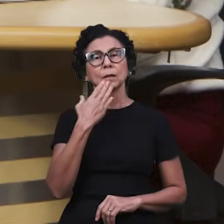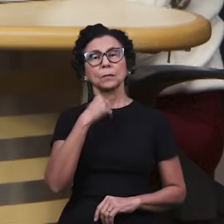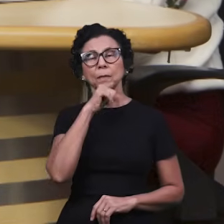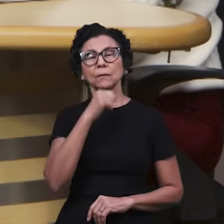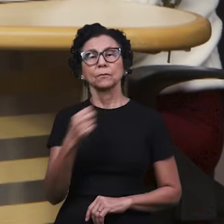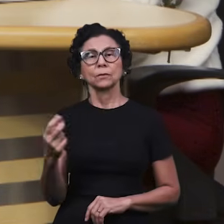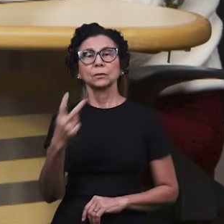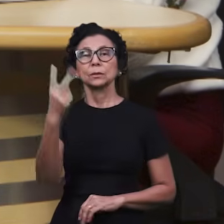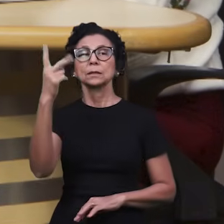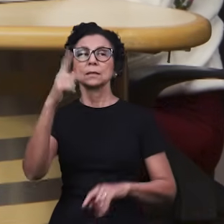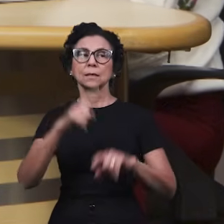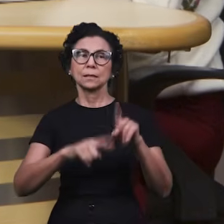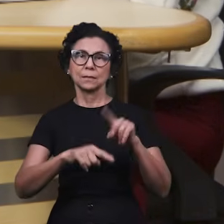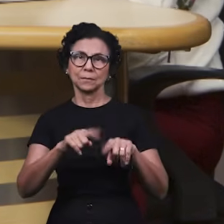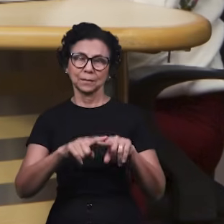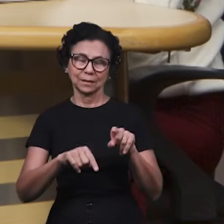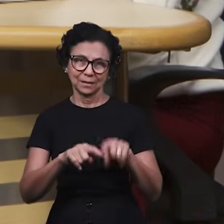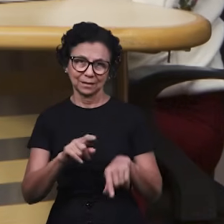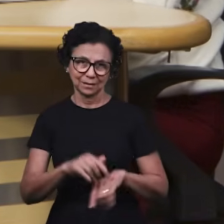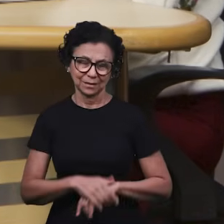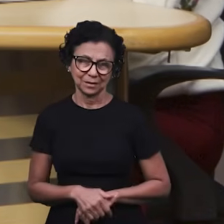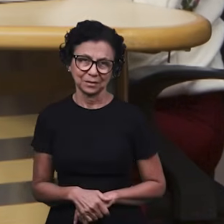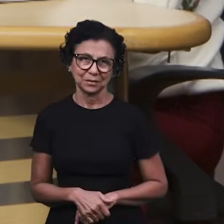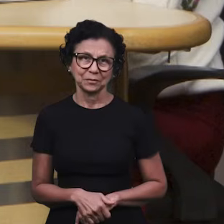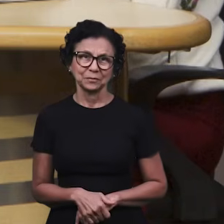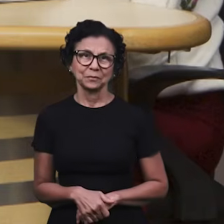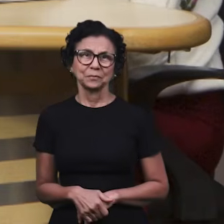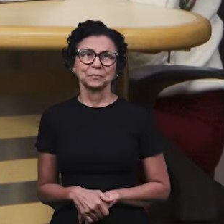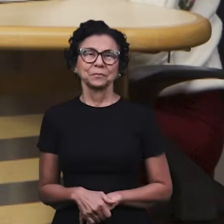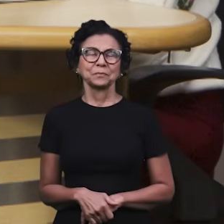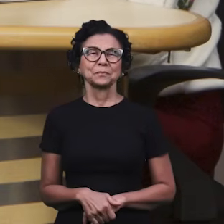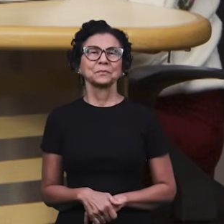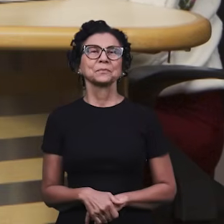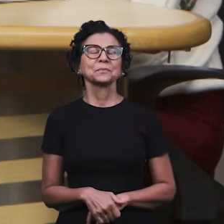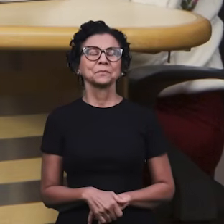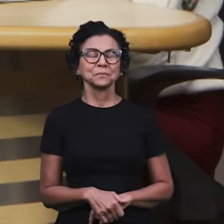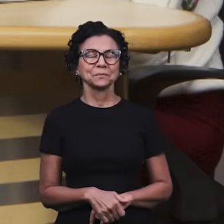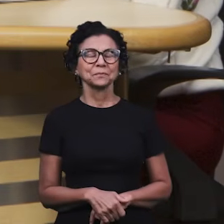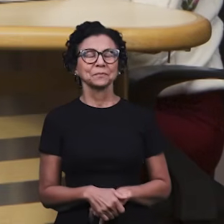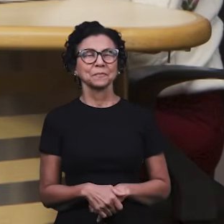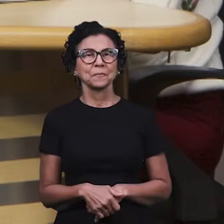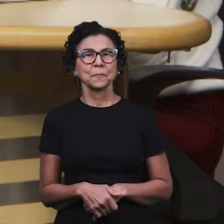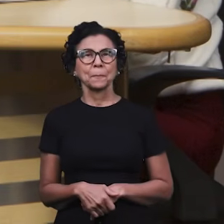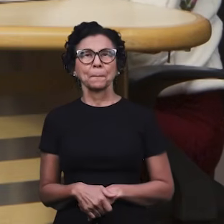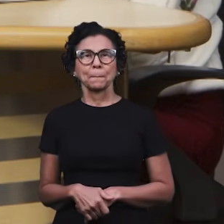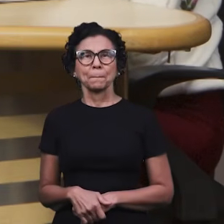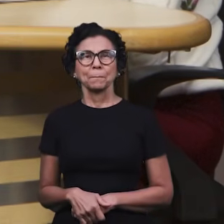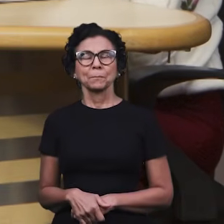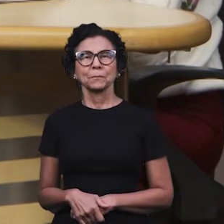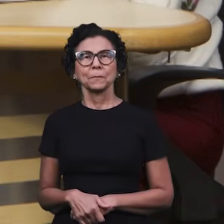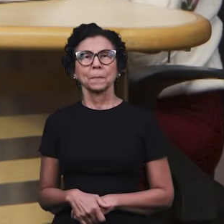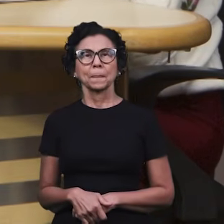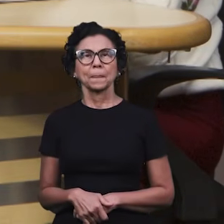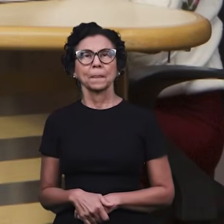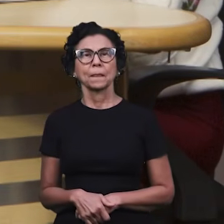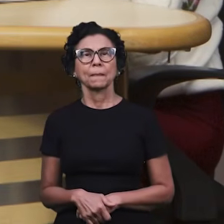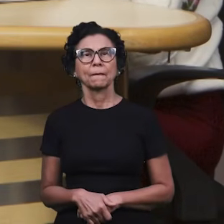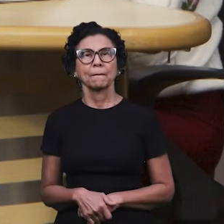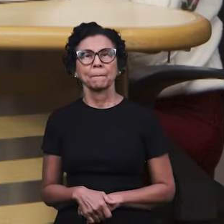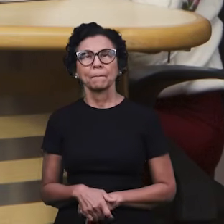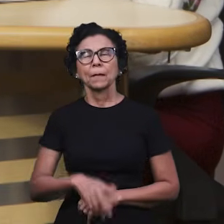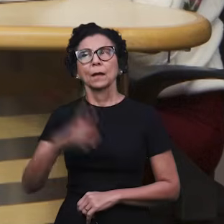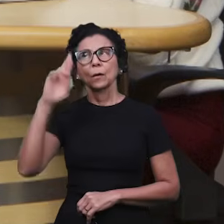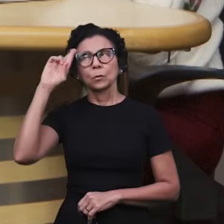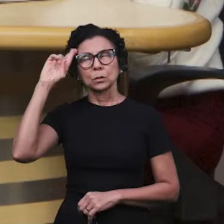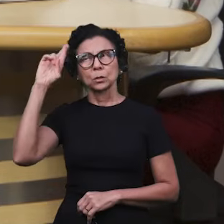dar o acesso na mão das crianças a essas revistinhas. Exatamente. O Senhor, Ele tem propósito em todas